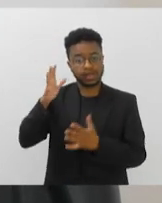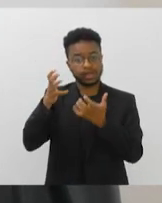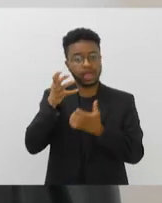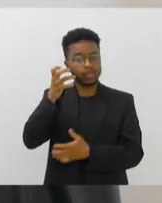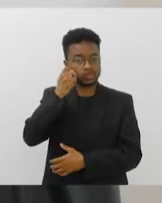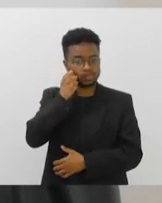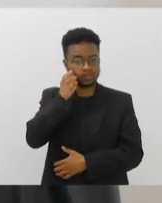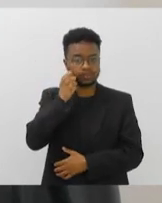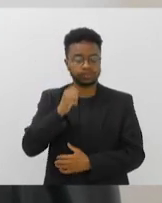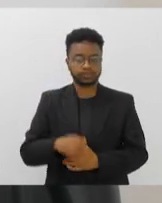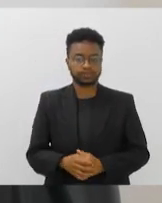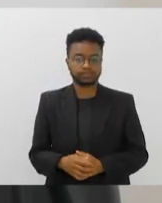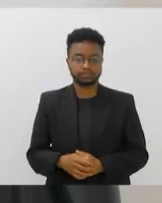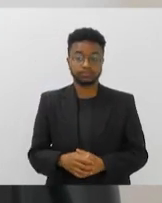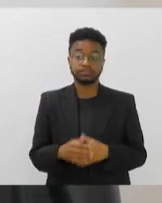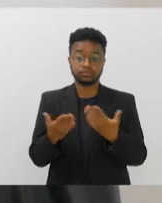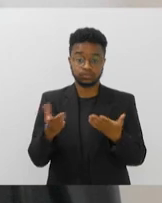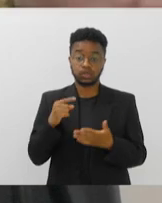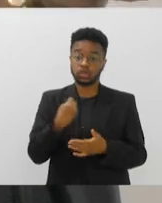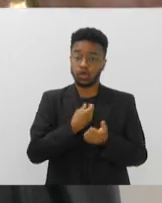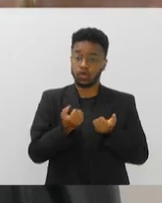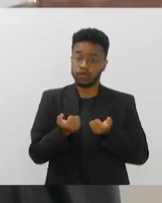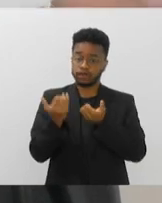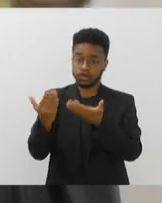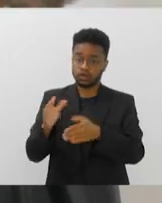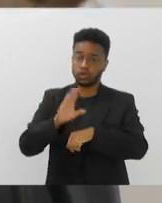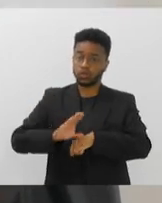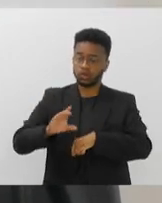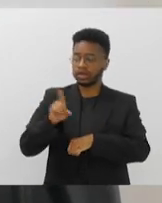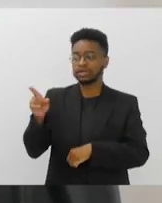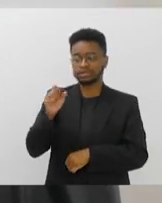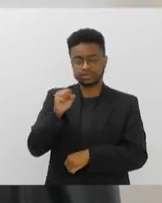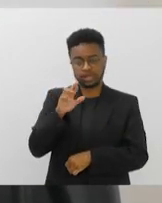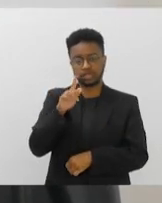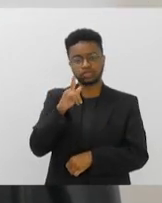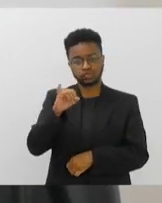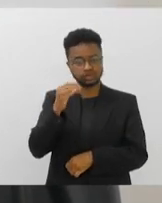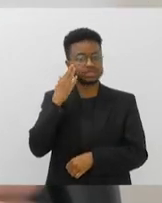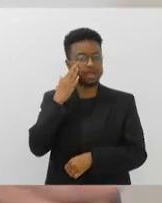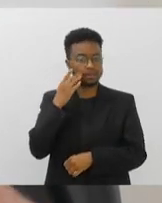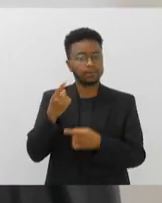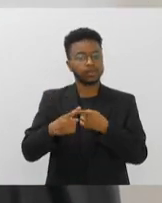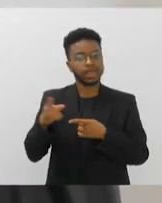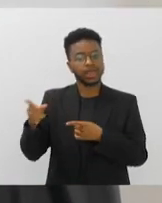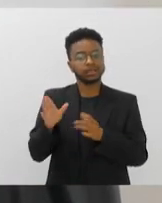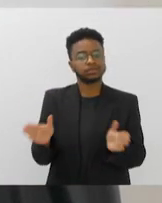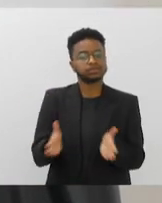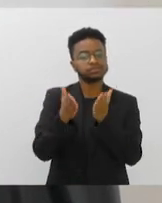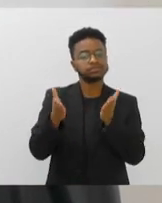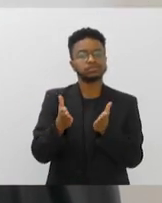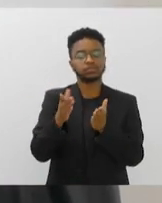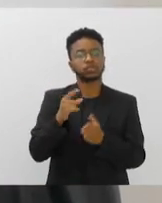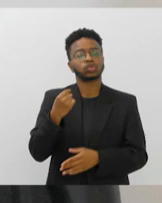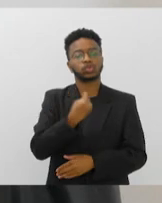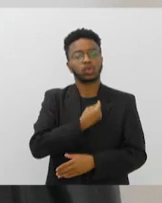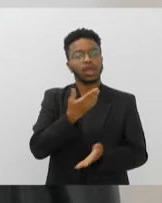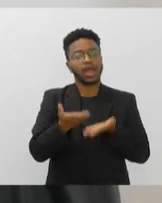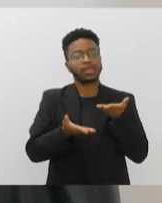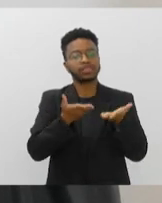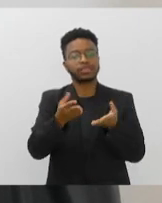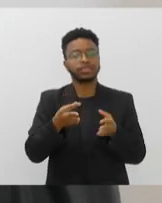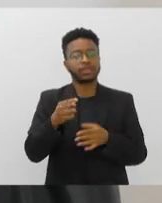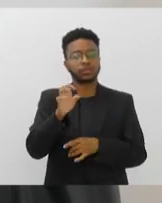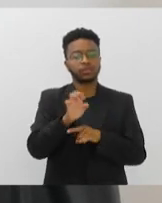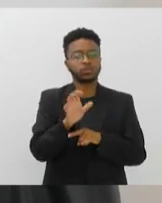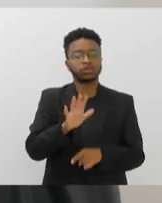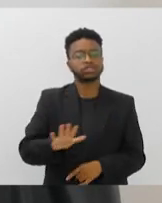adoção nós damos esse curso e o Dr Sérgio sabe disso que ele foi um incentivador para que o quintal atend atendesse Todo o